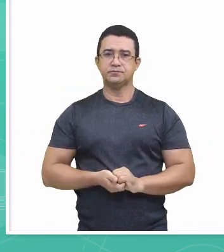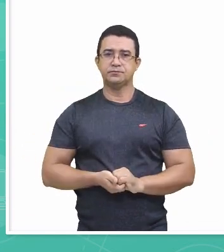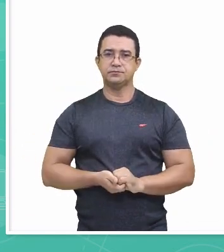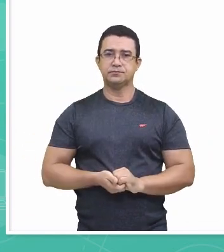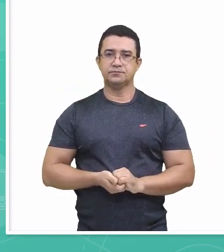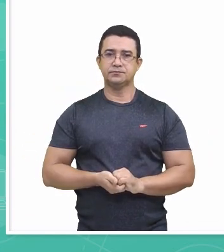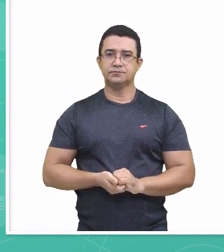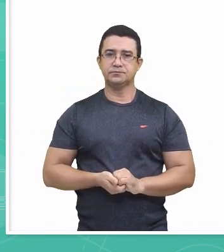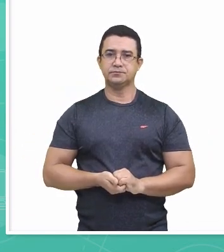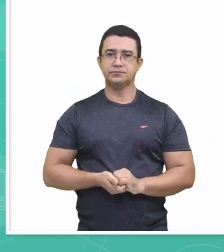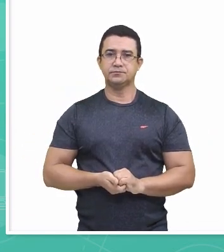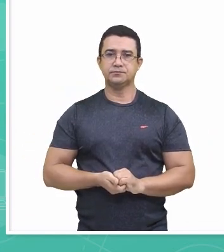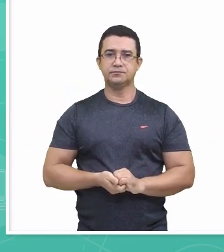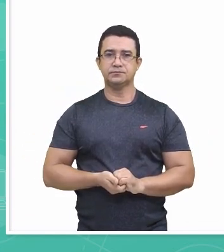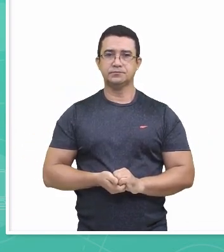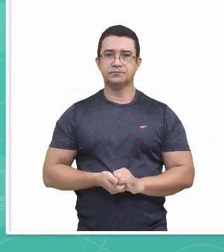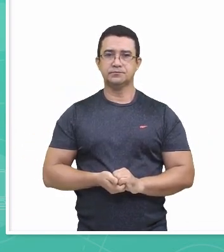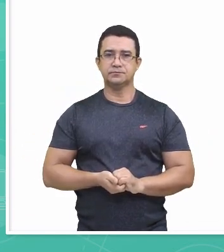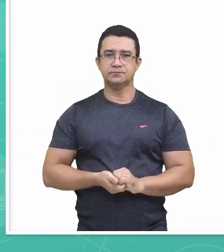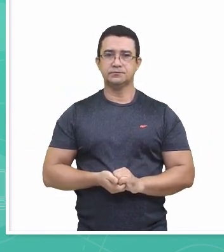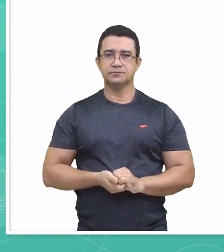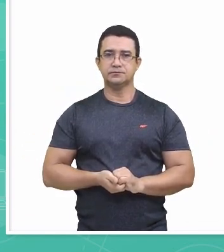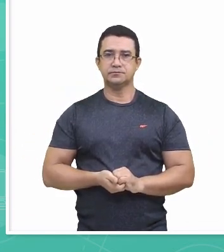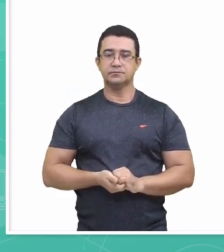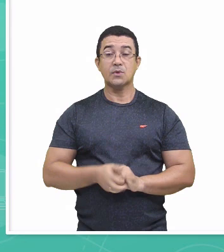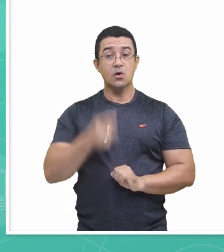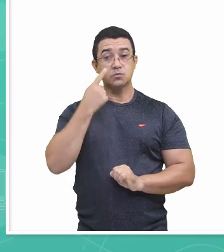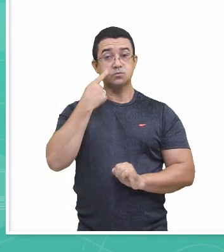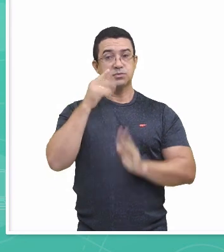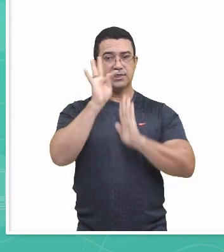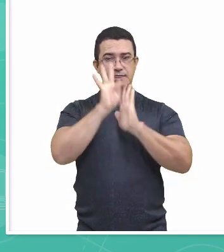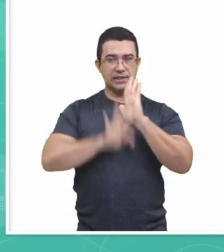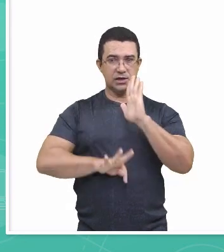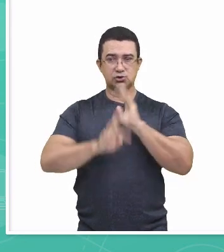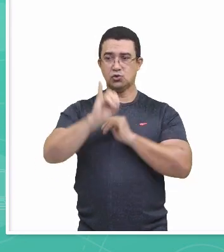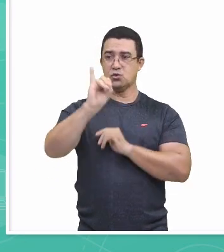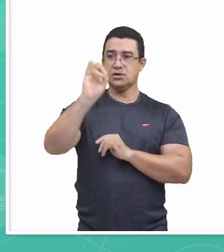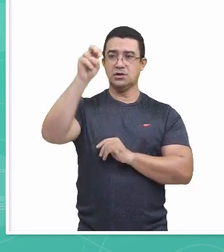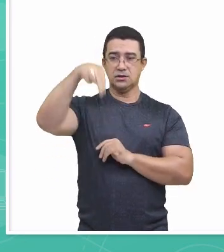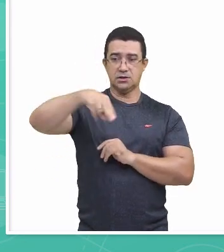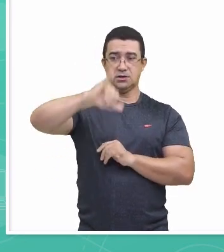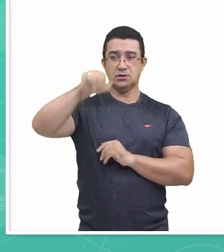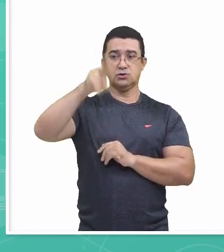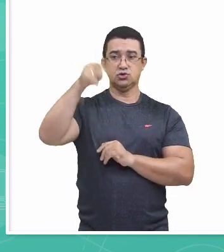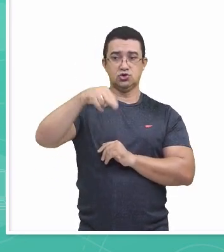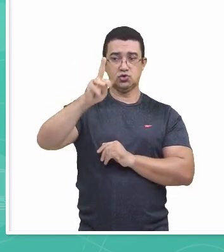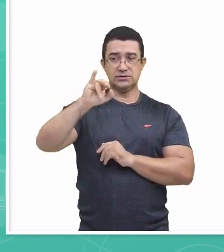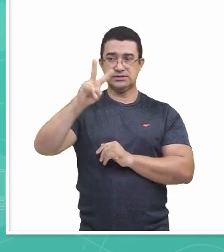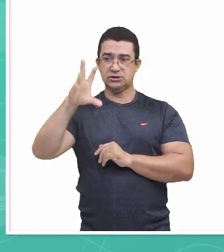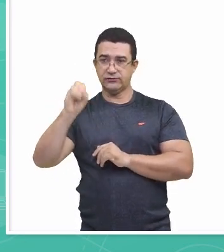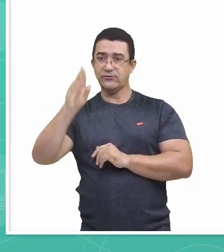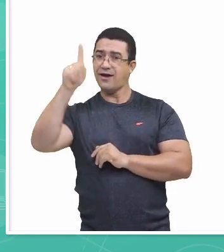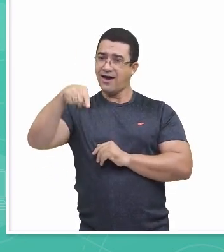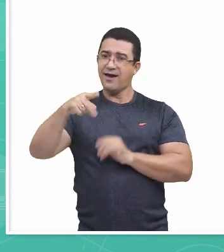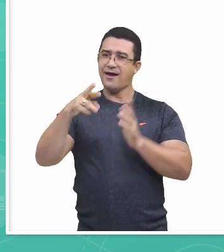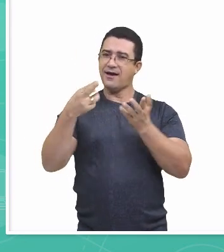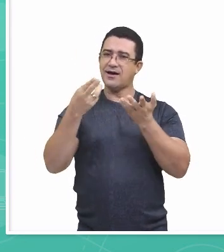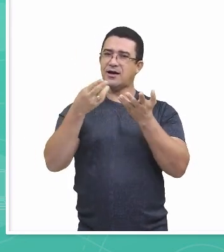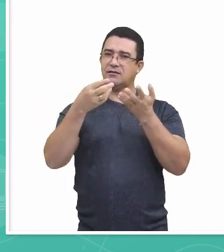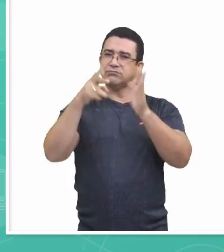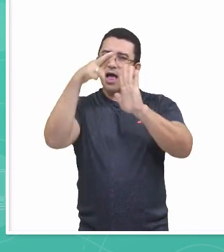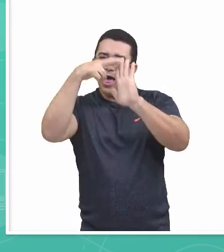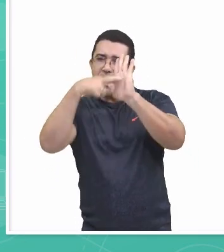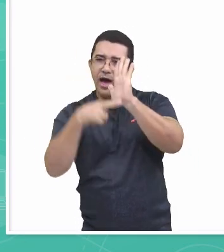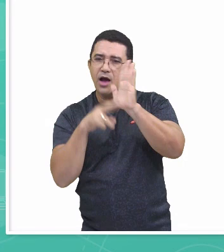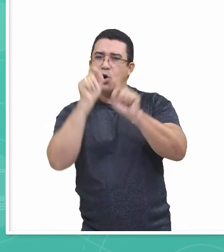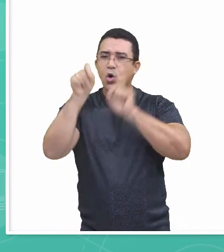Olha só. Olha aqui um texto injuntivo, olha só, uma receita. Uma receita é um texto injuntivo, está lhe